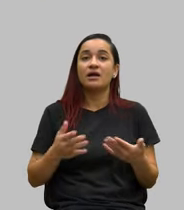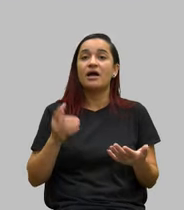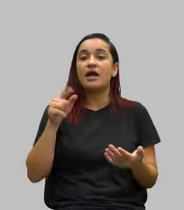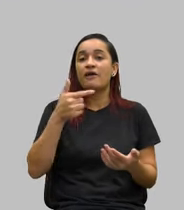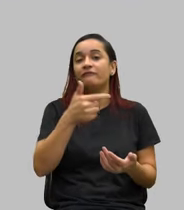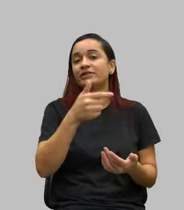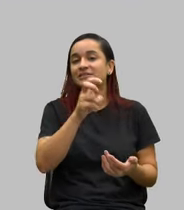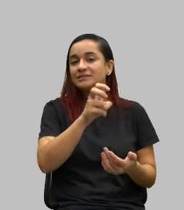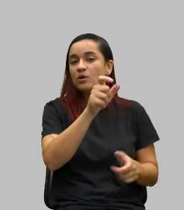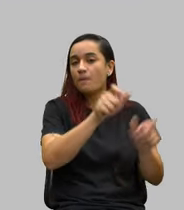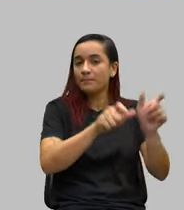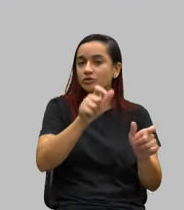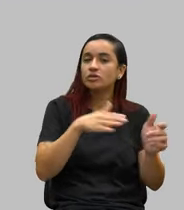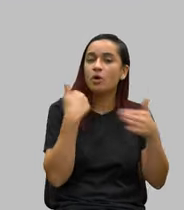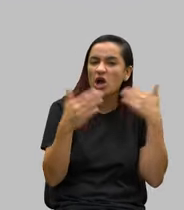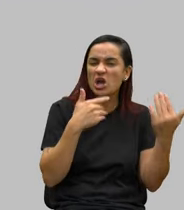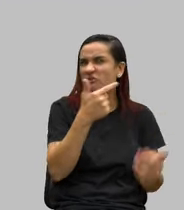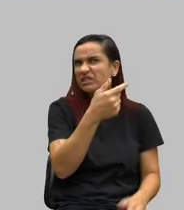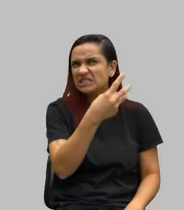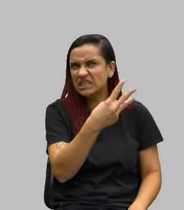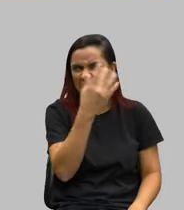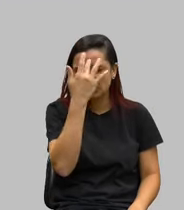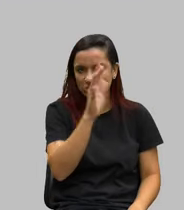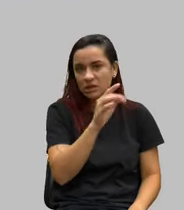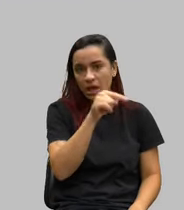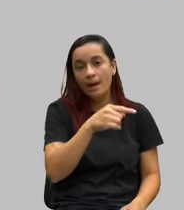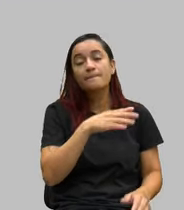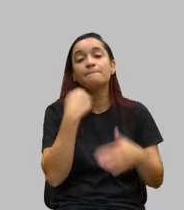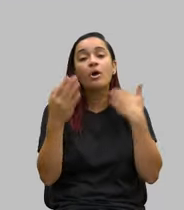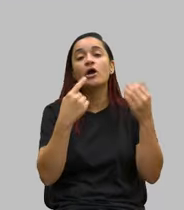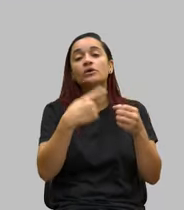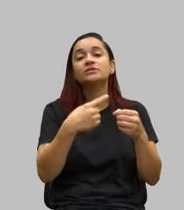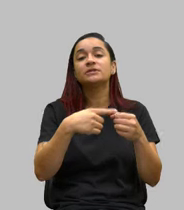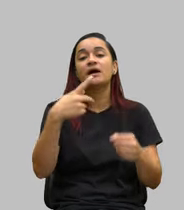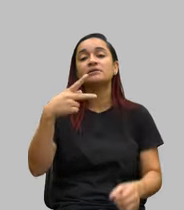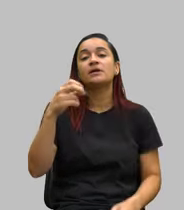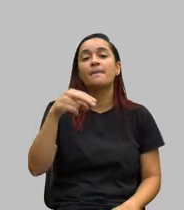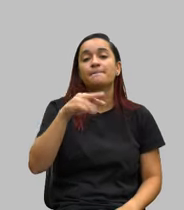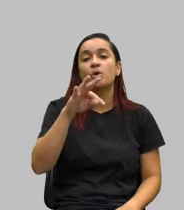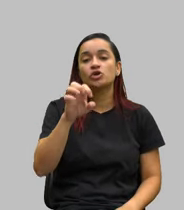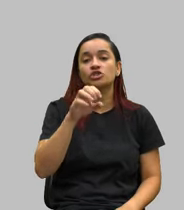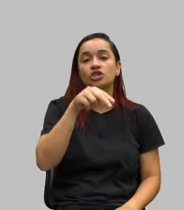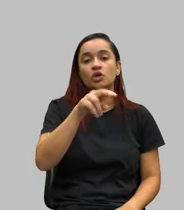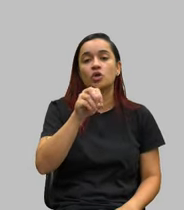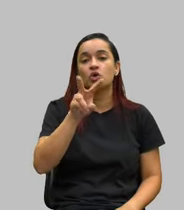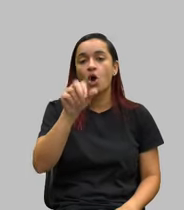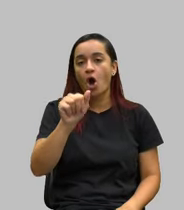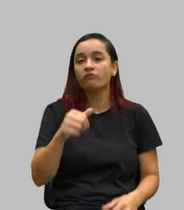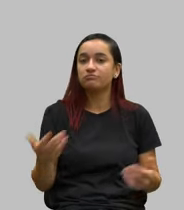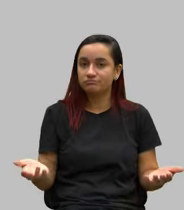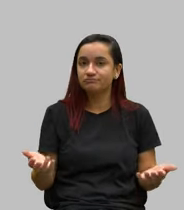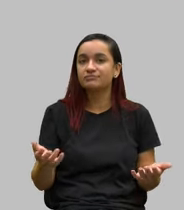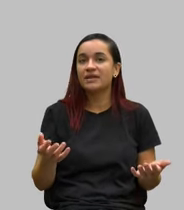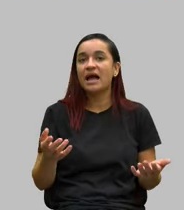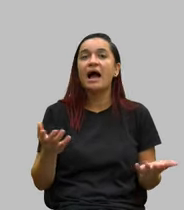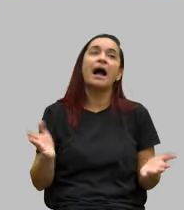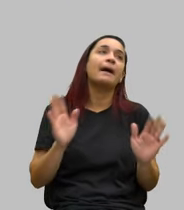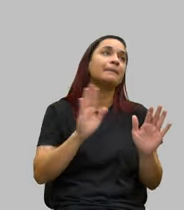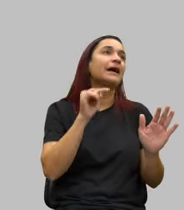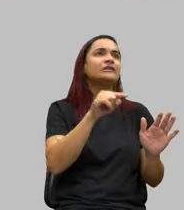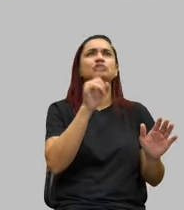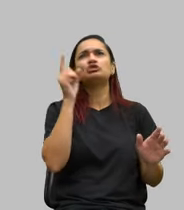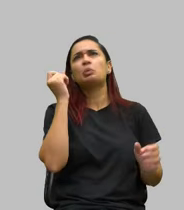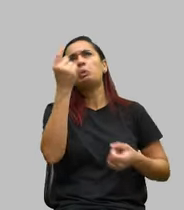presos ou 23 que morreram lá em Ponte Nova que a comissão foi até lá nós temos né ah ah mas isso é difícil